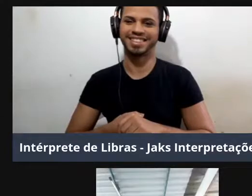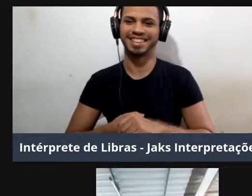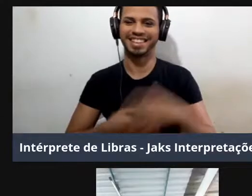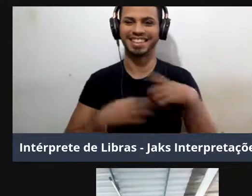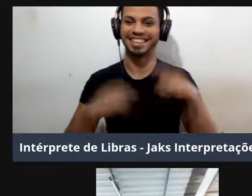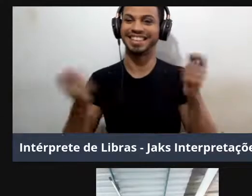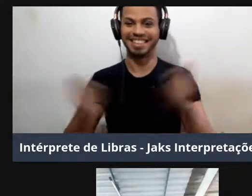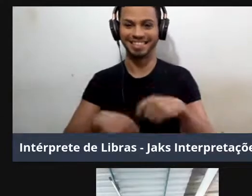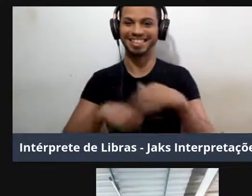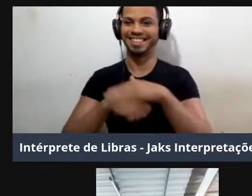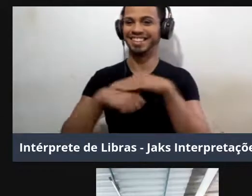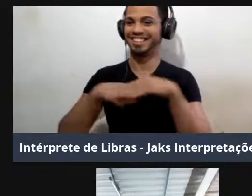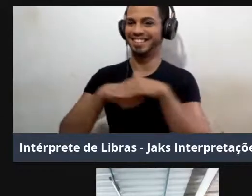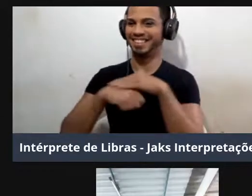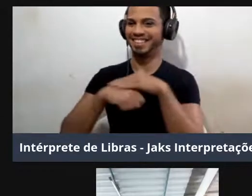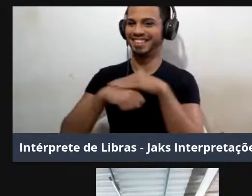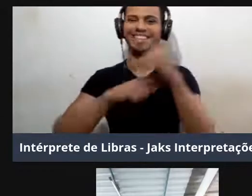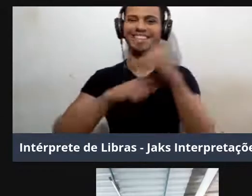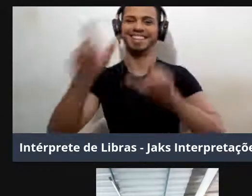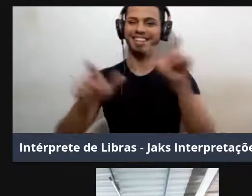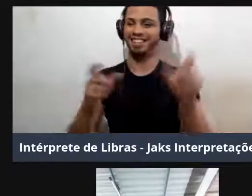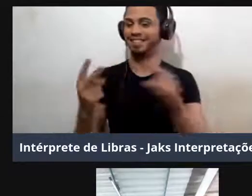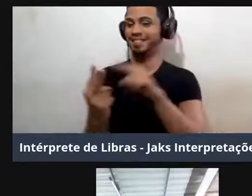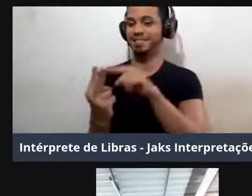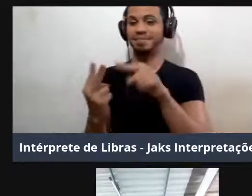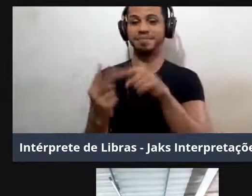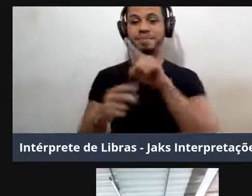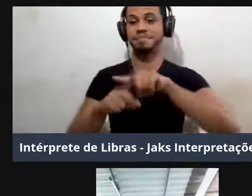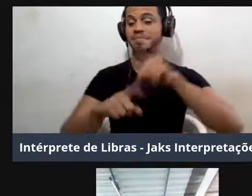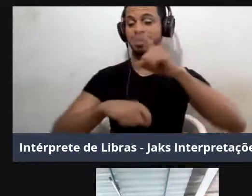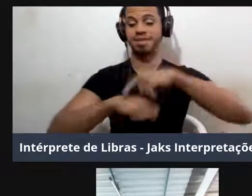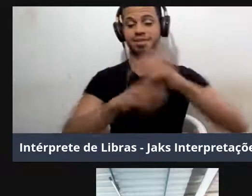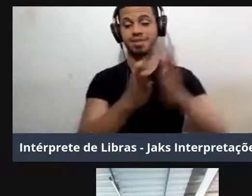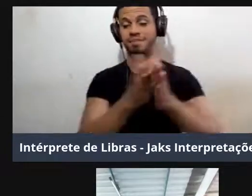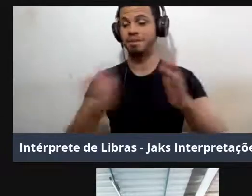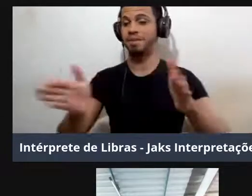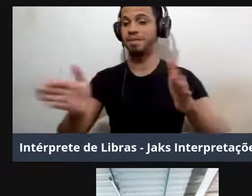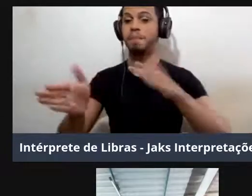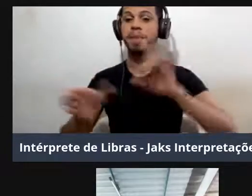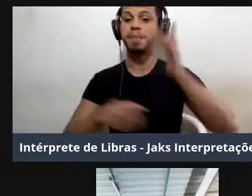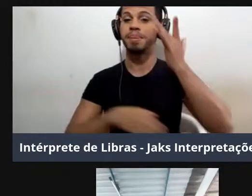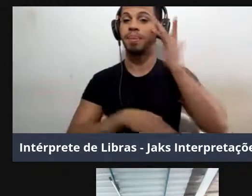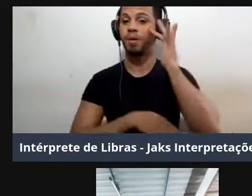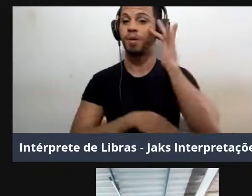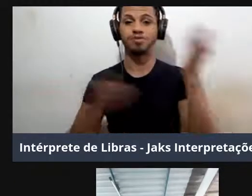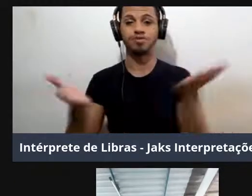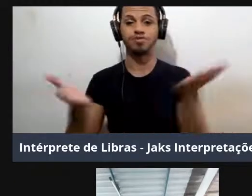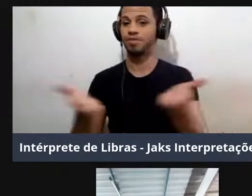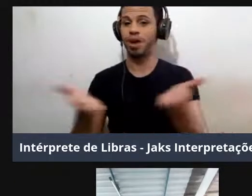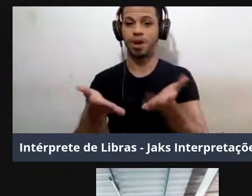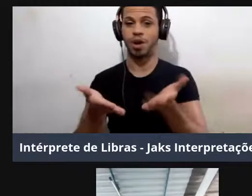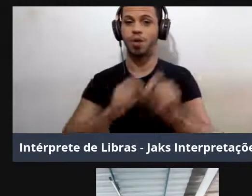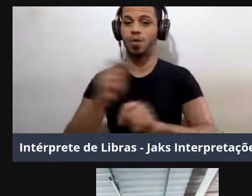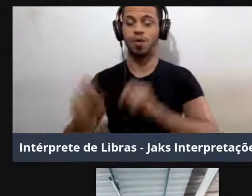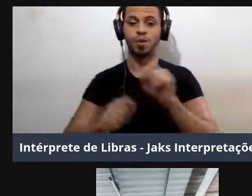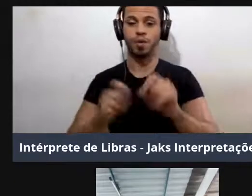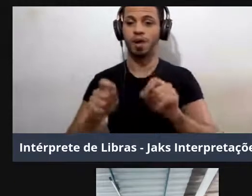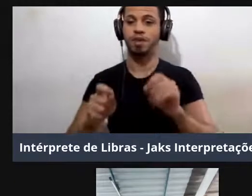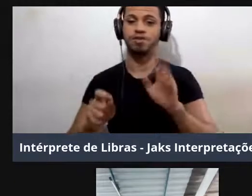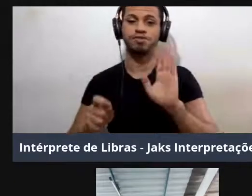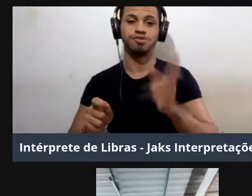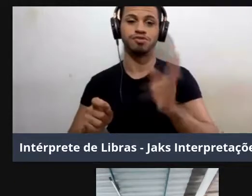duas queridas, assim, mais um tempão. Mas eu acho que a gente já, assim, teve uma bastante coisa para a